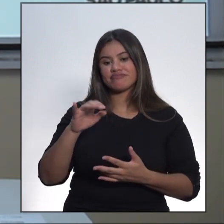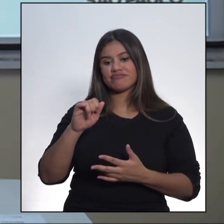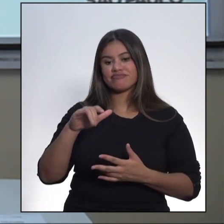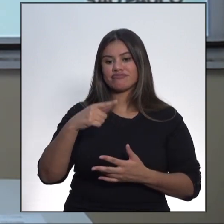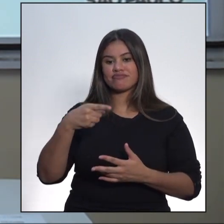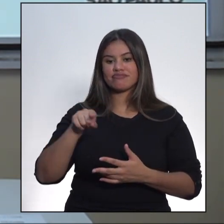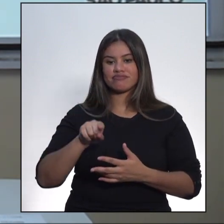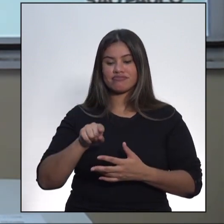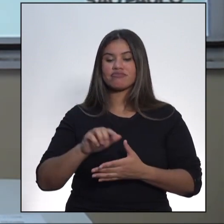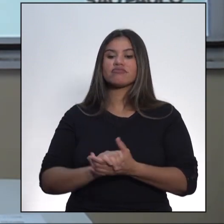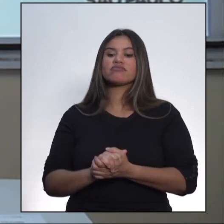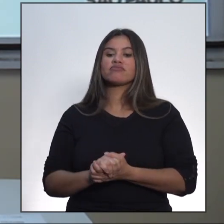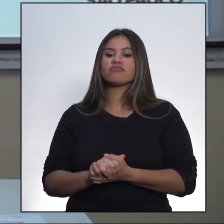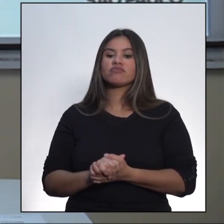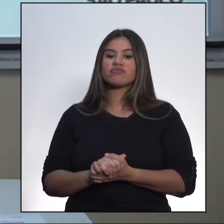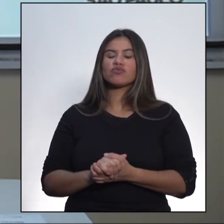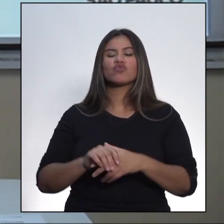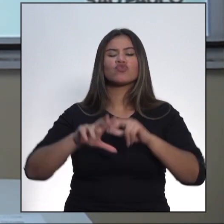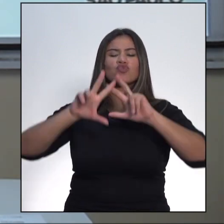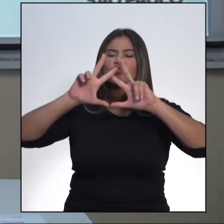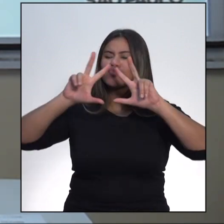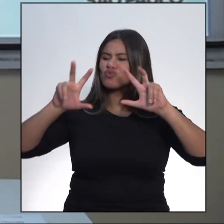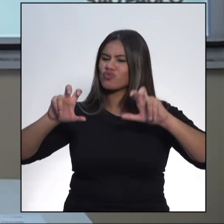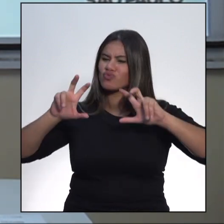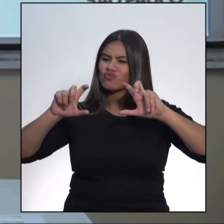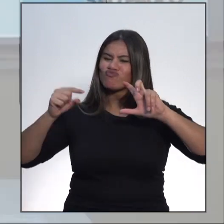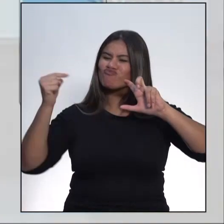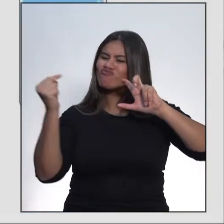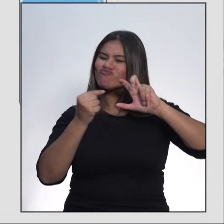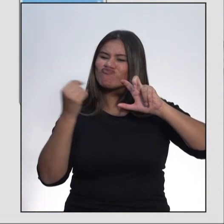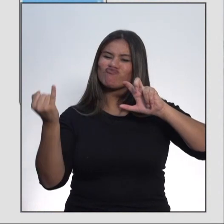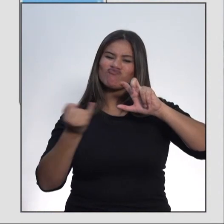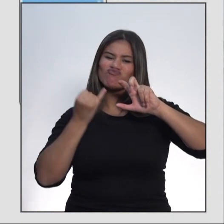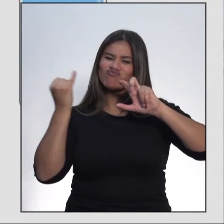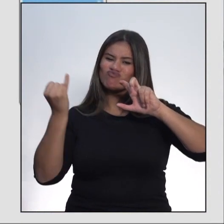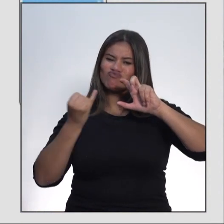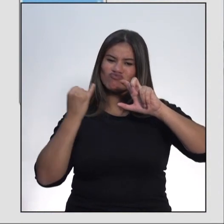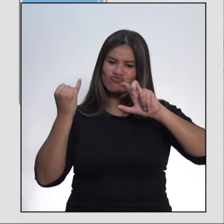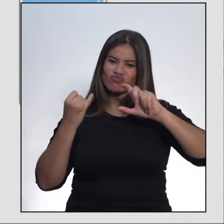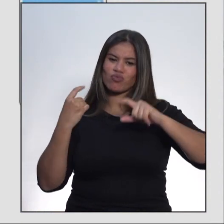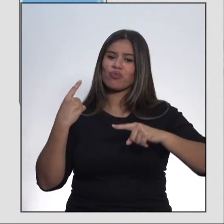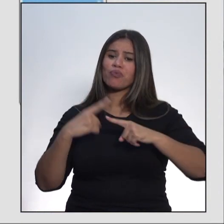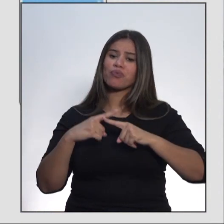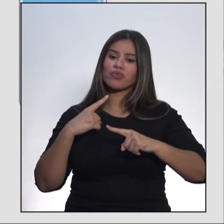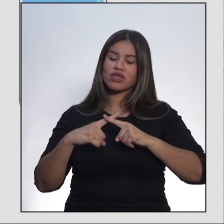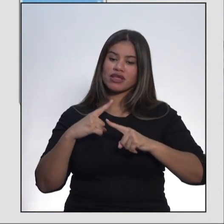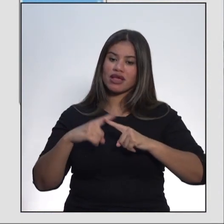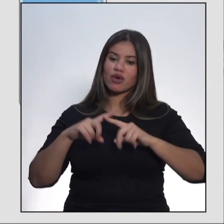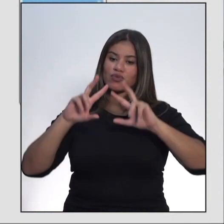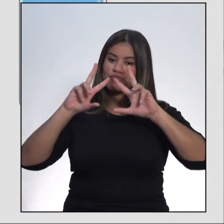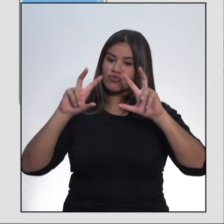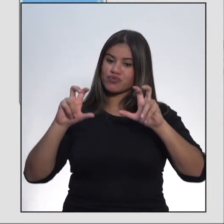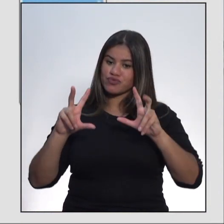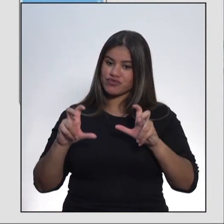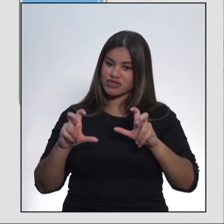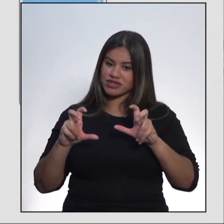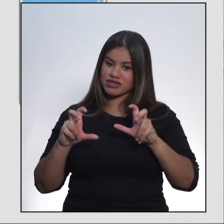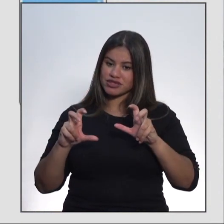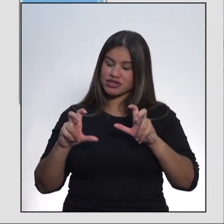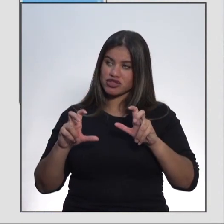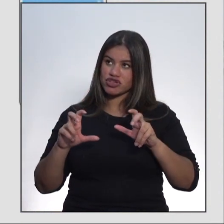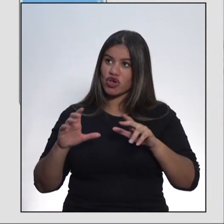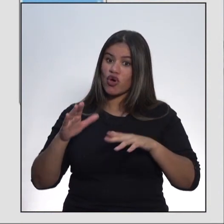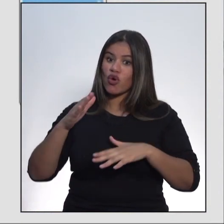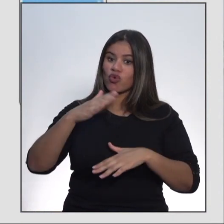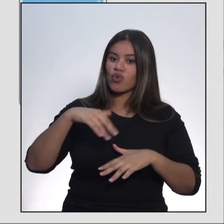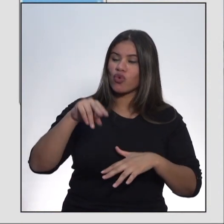O título, ele é muito importante. Porque através do título, ele vai